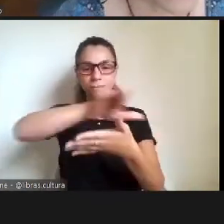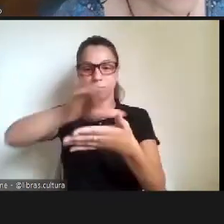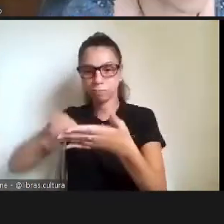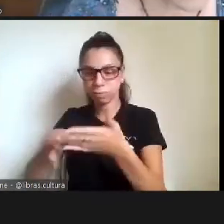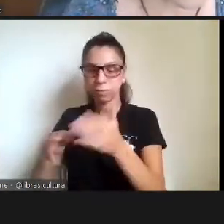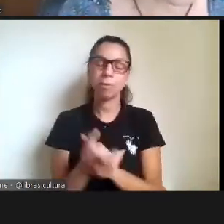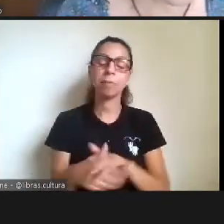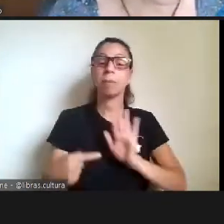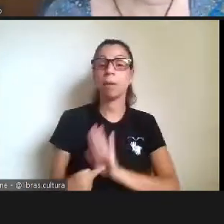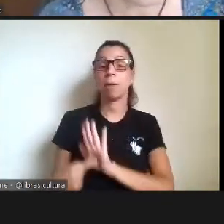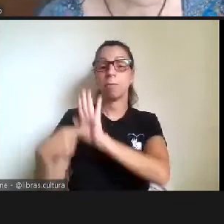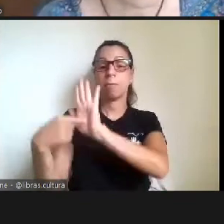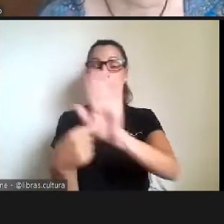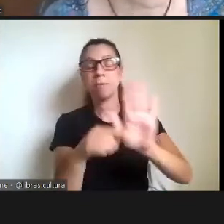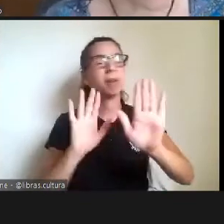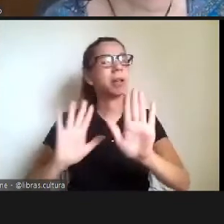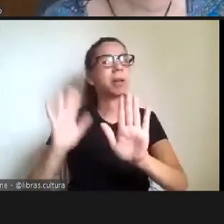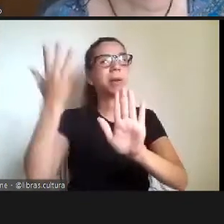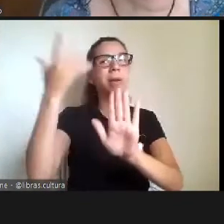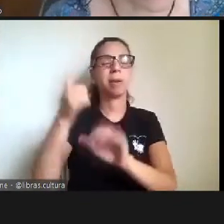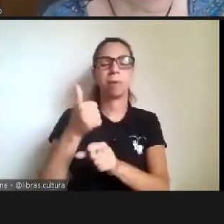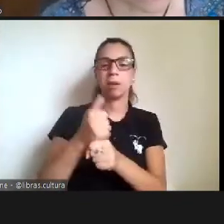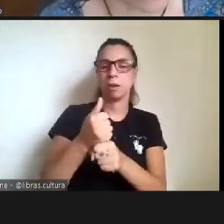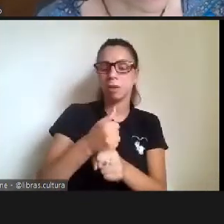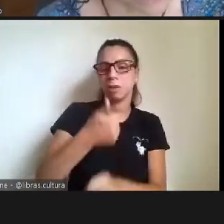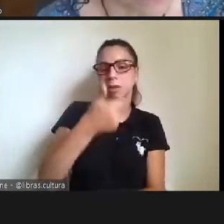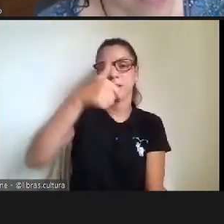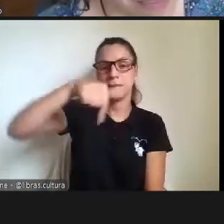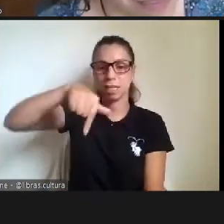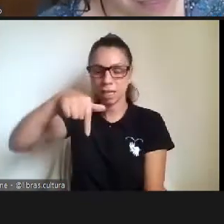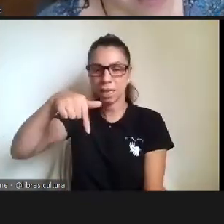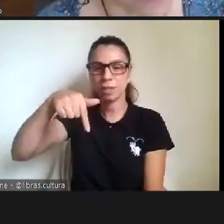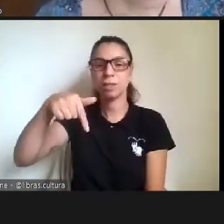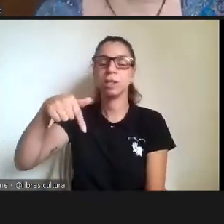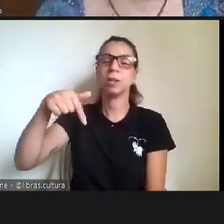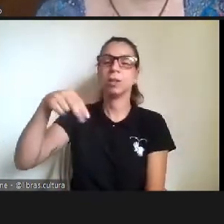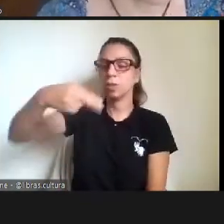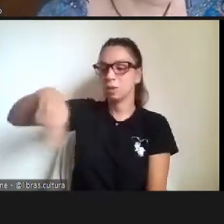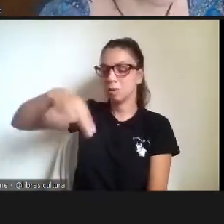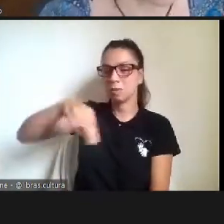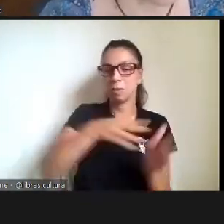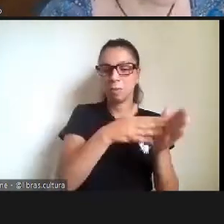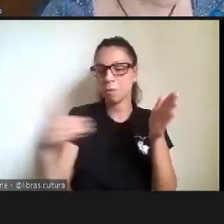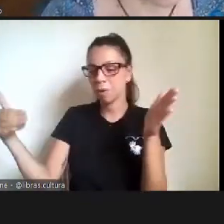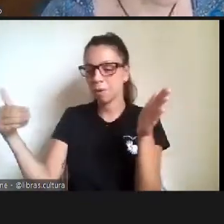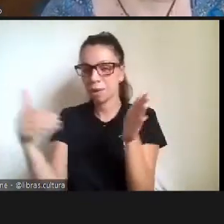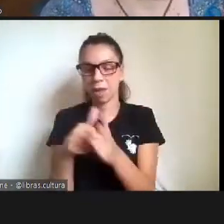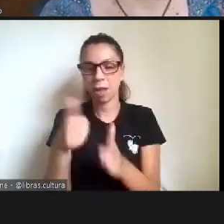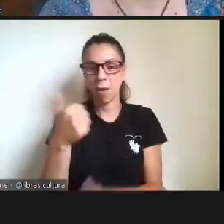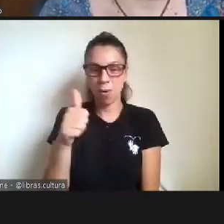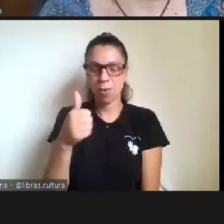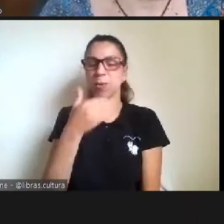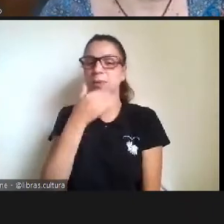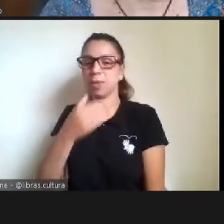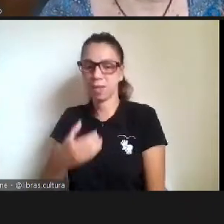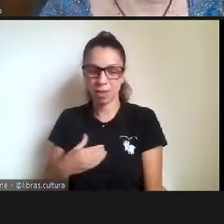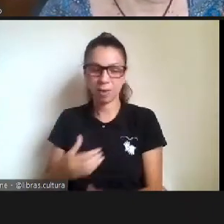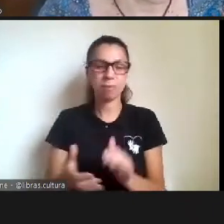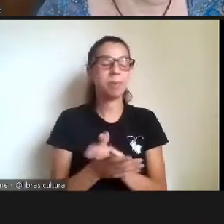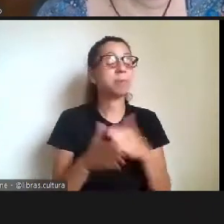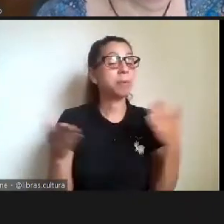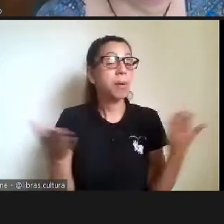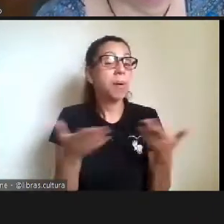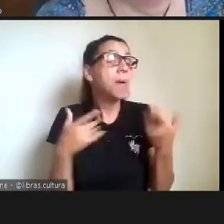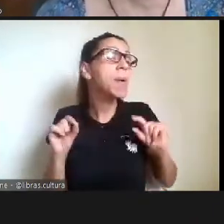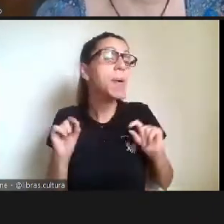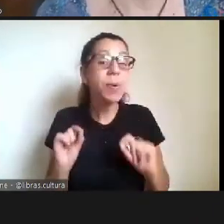mostra tem acontecido desde o dia 17 de novembro, e nós vamos até semana que vem, no dia 11 de dezembro. E hoje, nós estamos reunidos